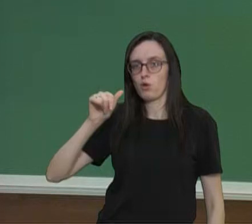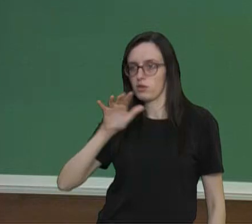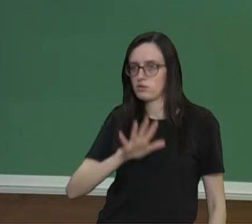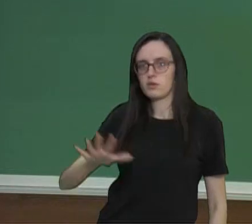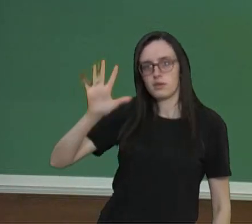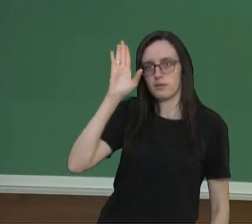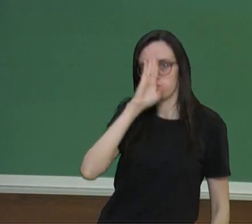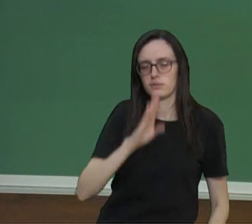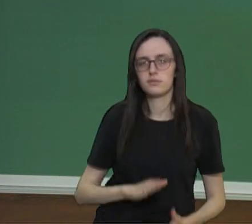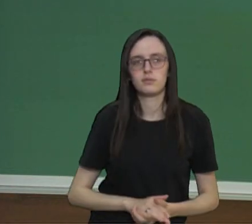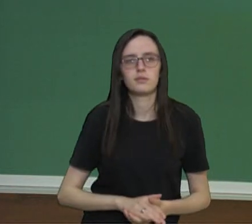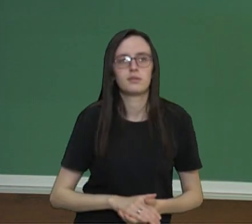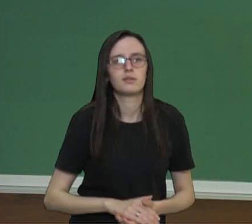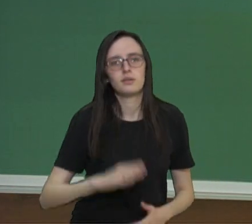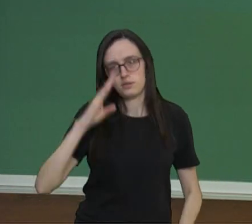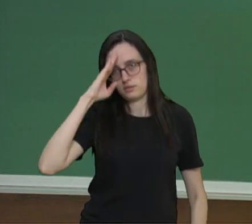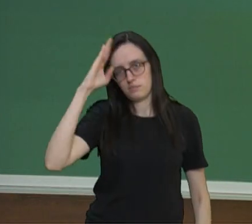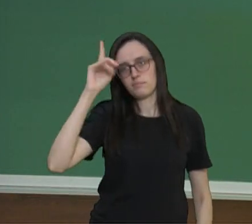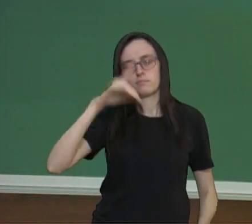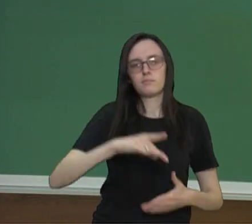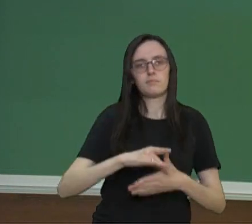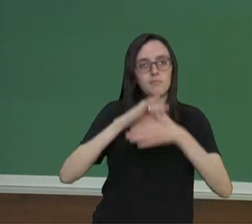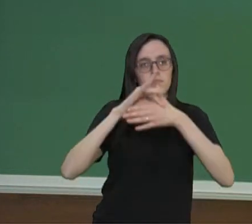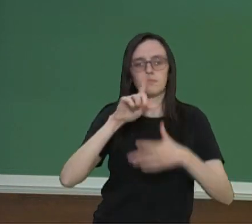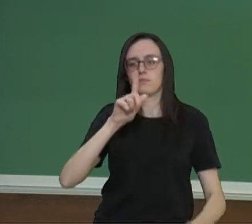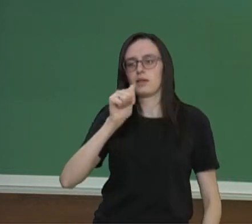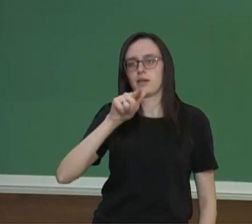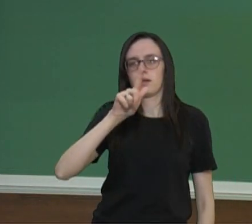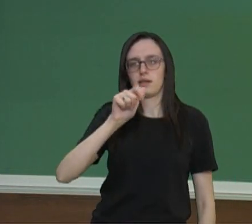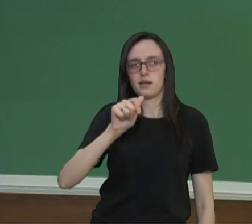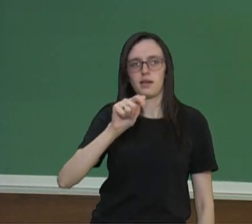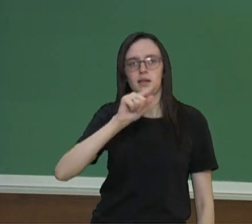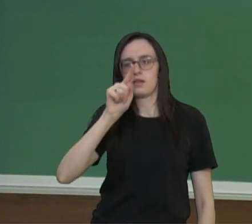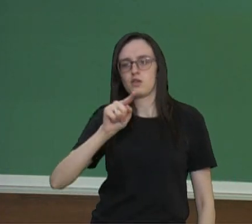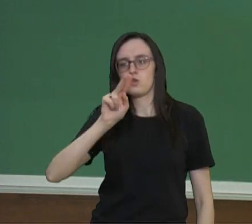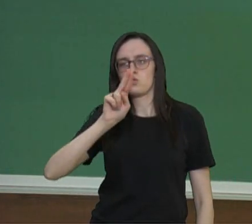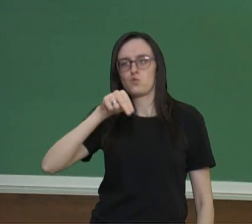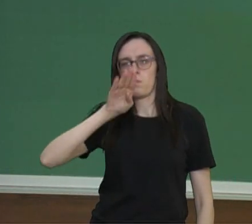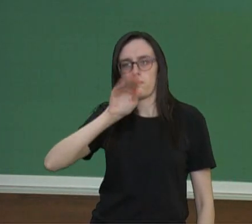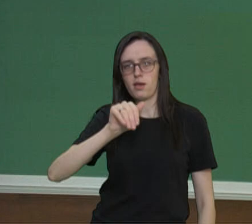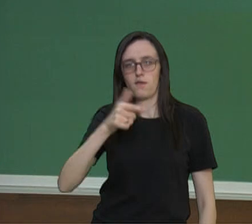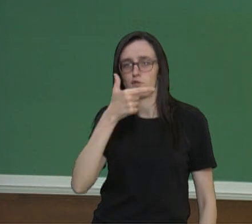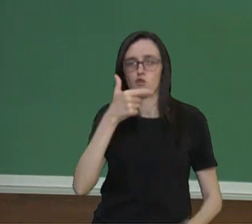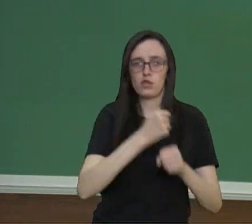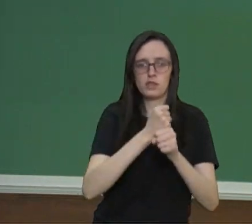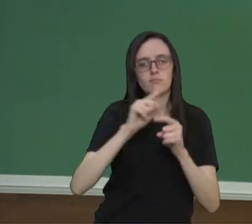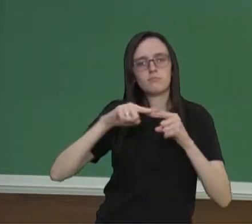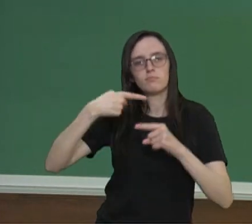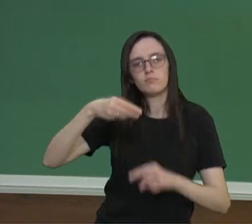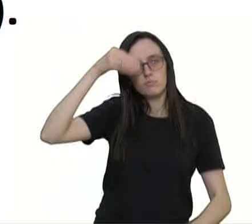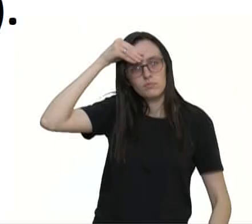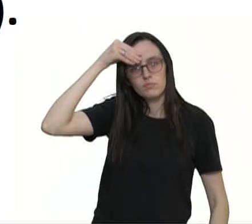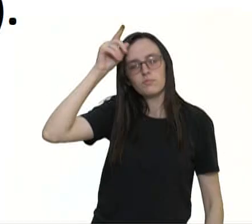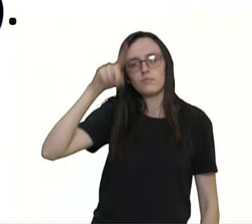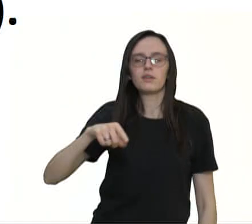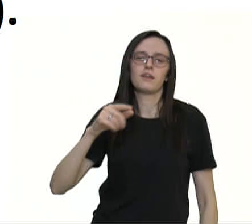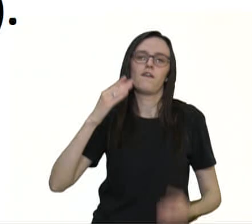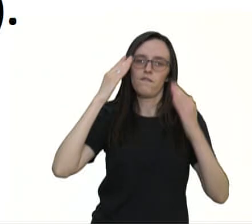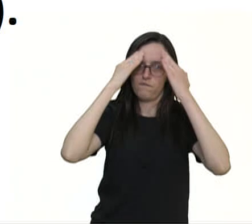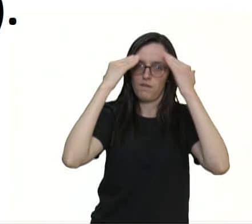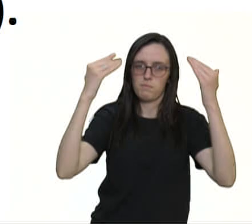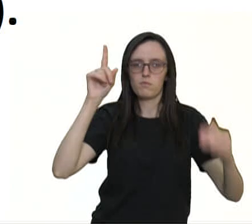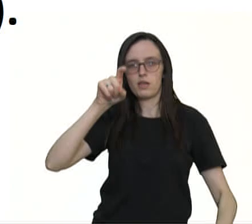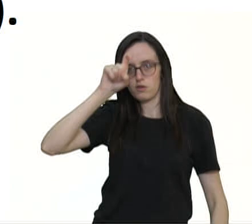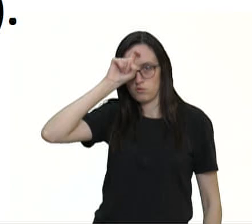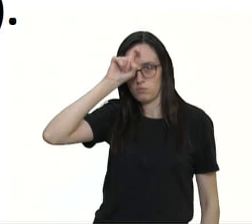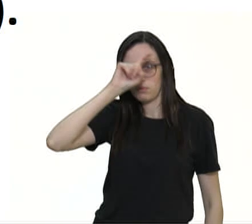do Quilombo dos Palmares foram Ganga Zumba, que governou aqui por 22 anos, e depois seu sobrinho, o Zumbi, o famoso Zumbi